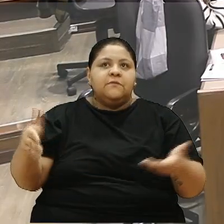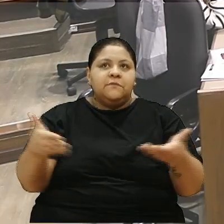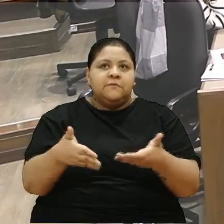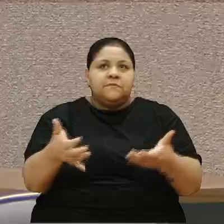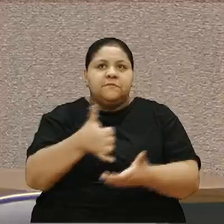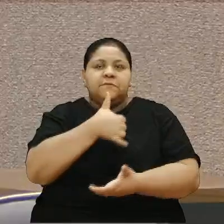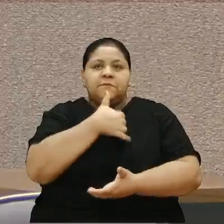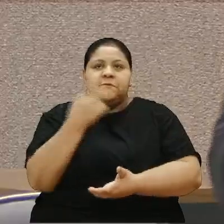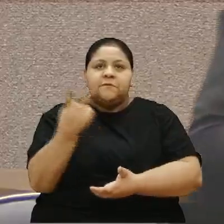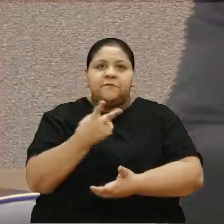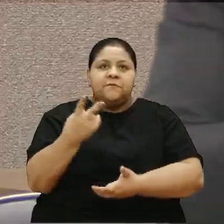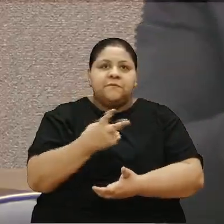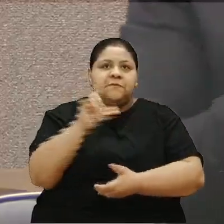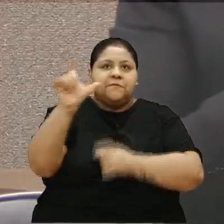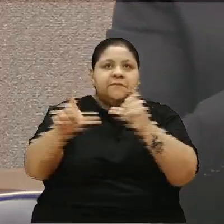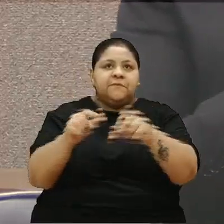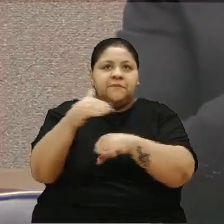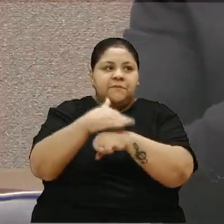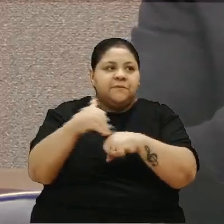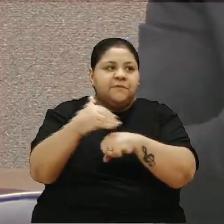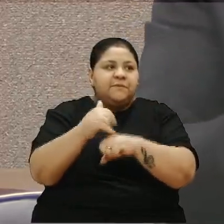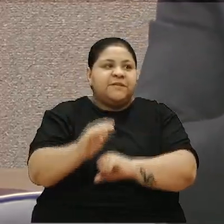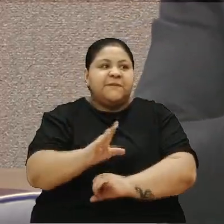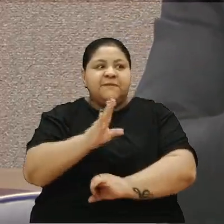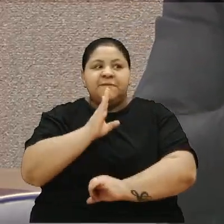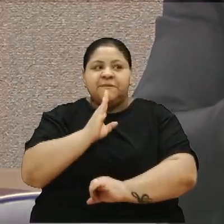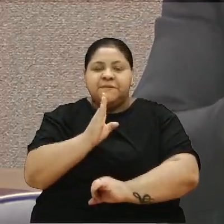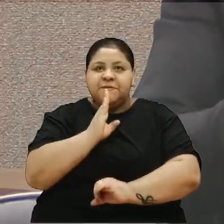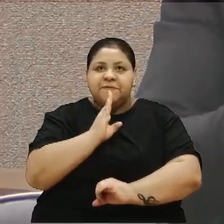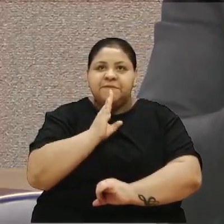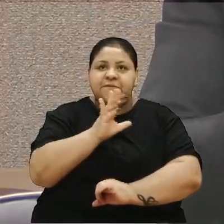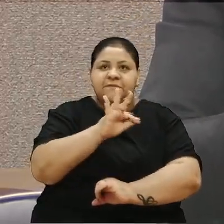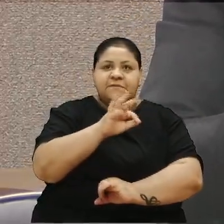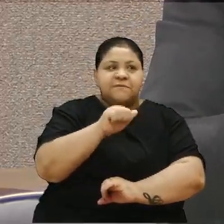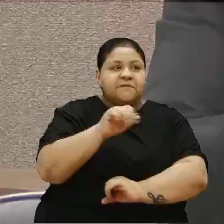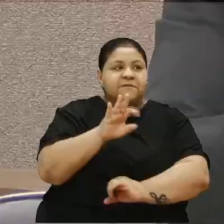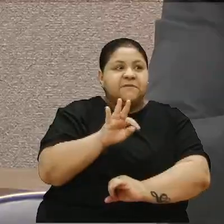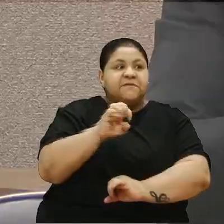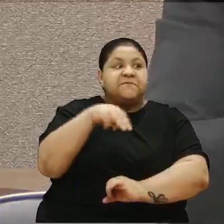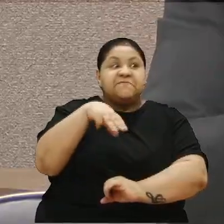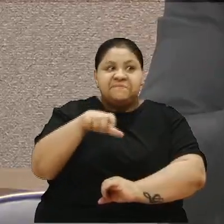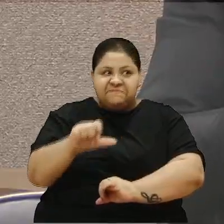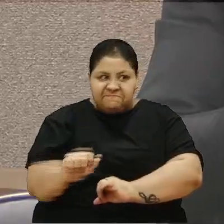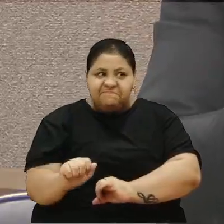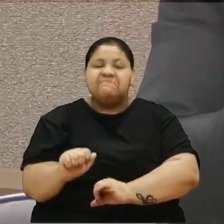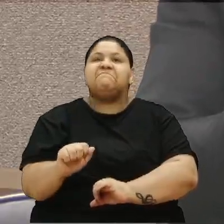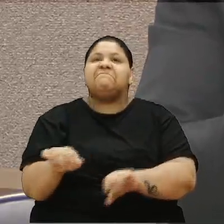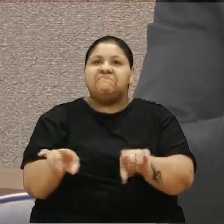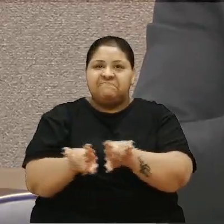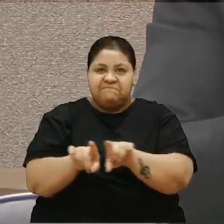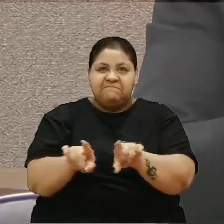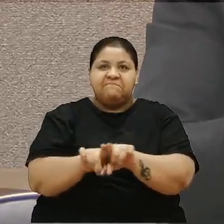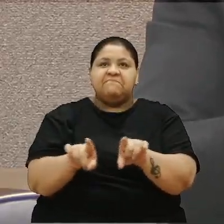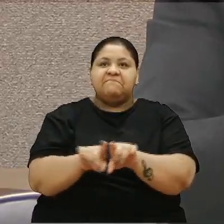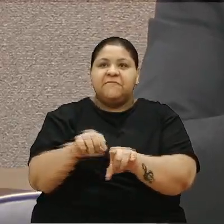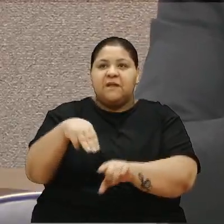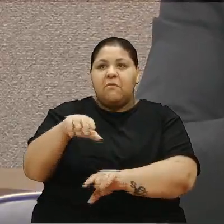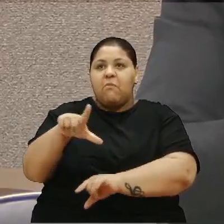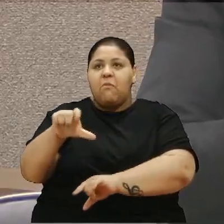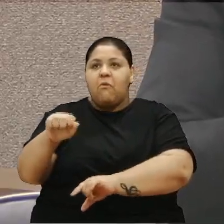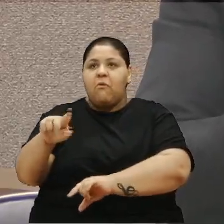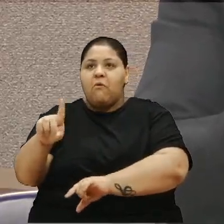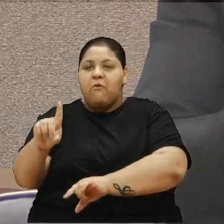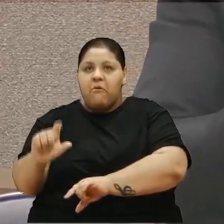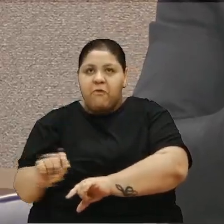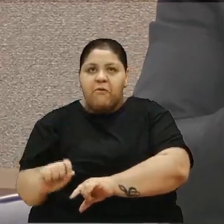2 pessoas queridas, 2 pessoas conhecidas. A Fátima de Brito dos Passos, conterrânea nossa lá da Mulada. O